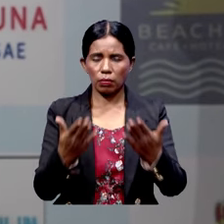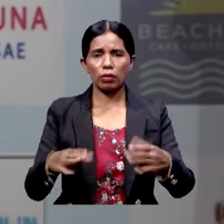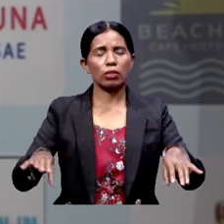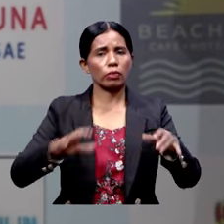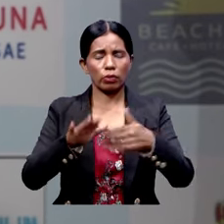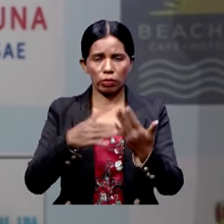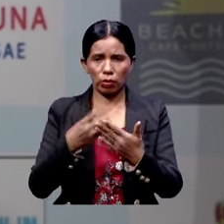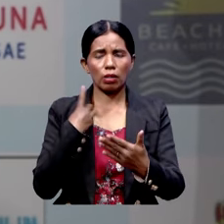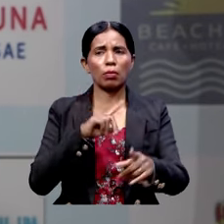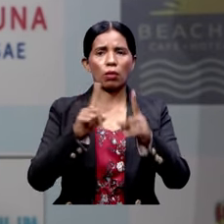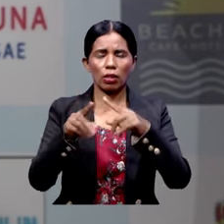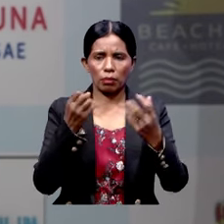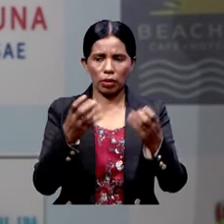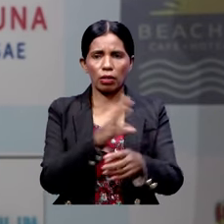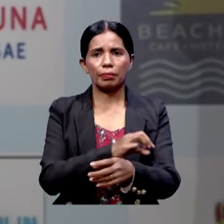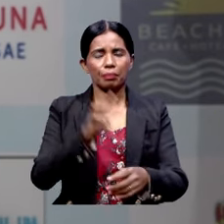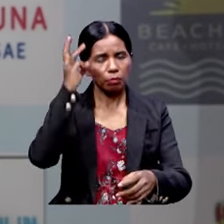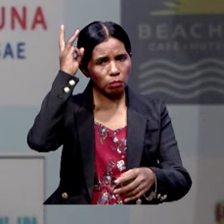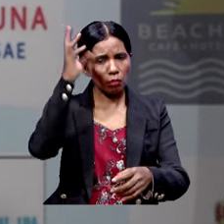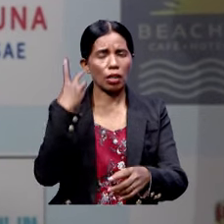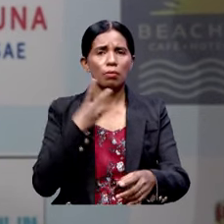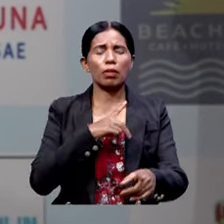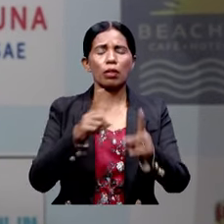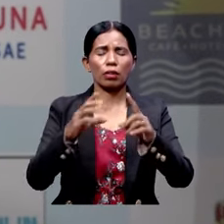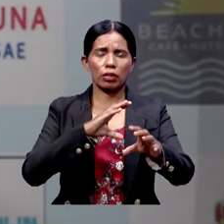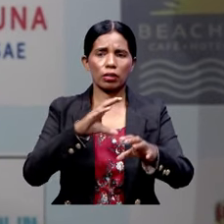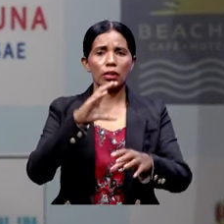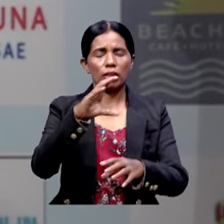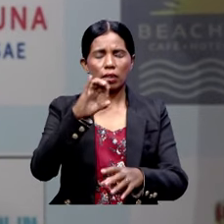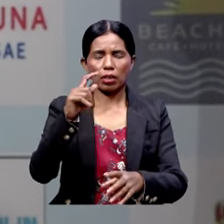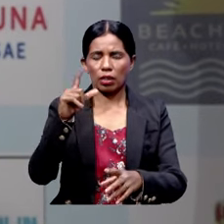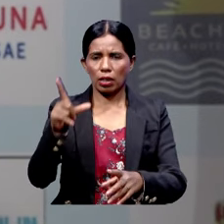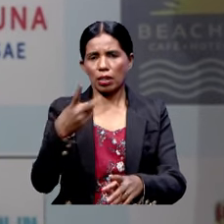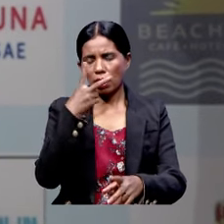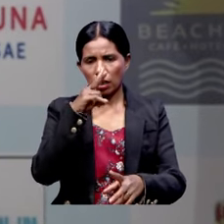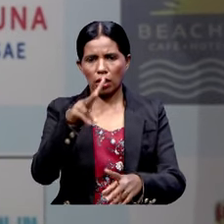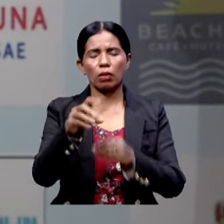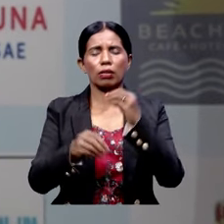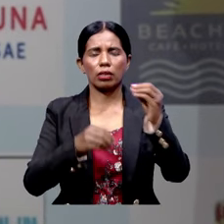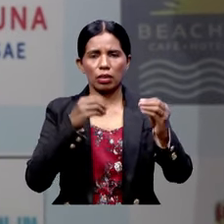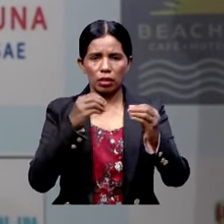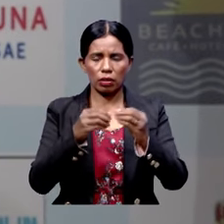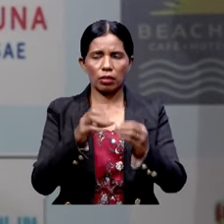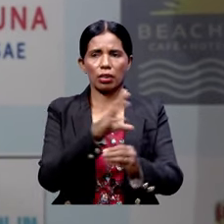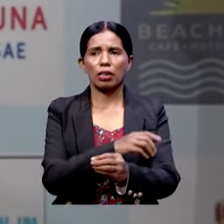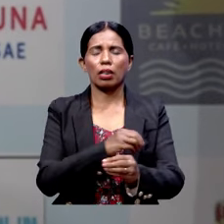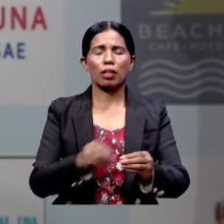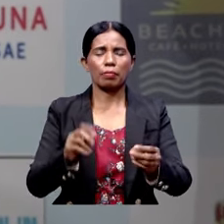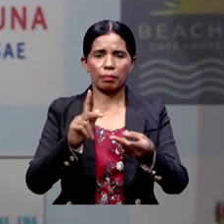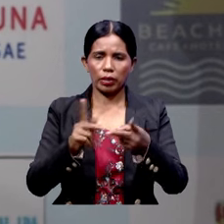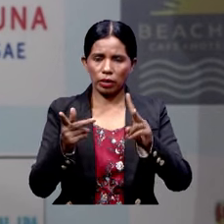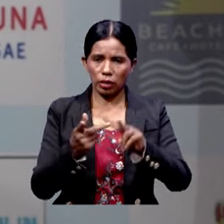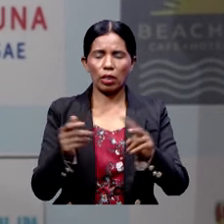o Yama Kulia Barak, preocupações do Câmara Comércio é ligar o setor privado nacional em investimento Sira, em parceria com